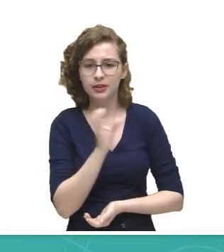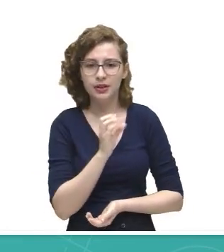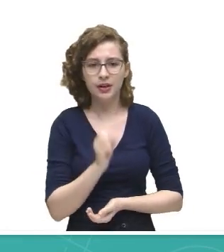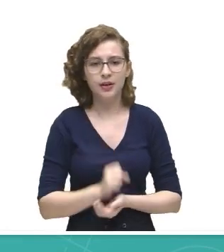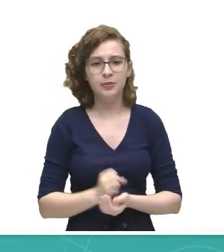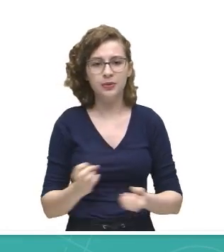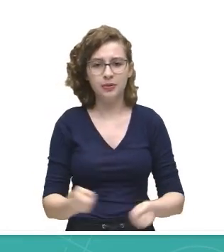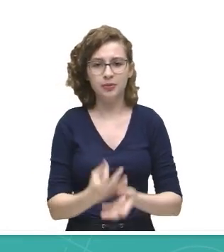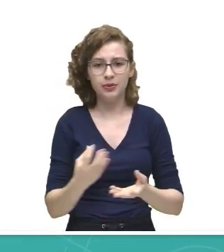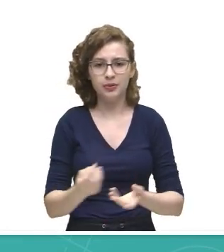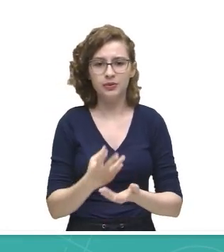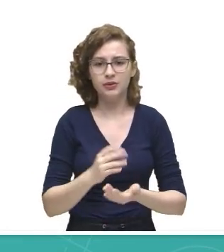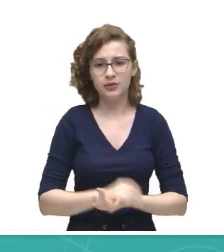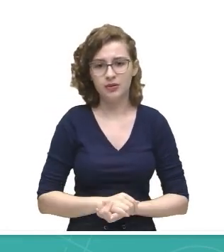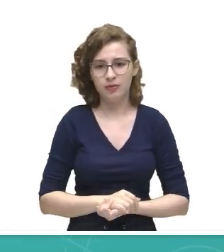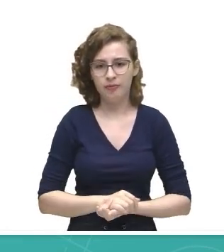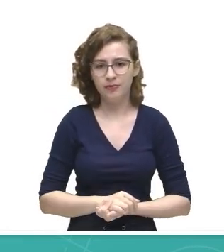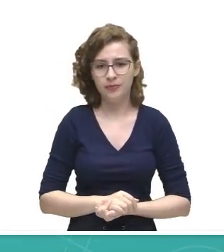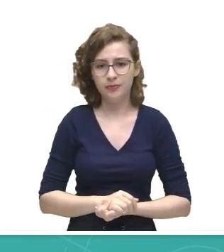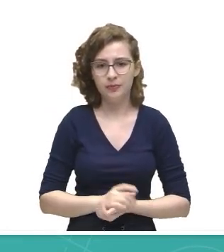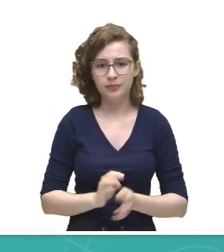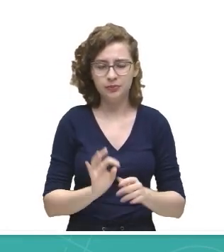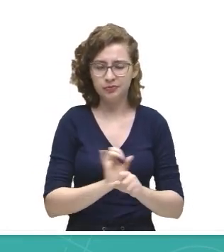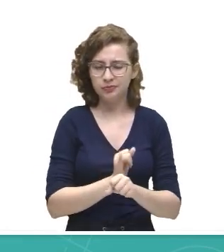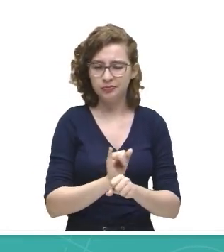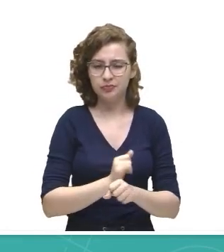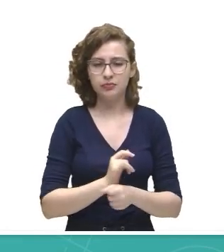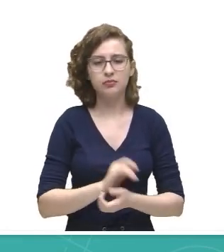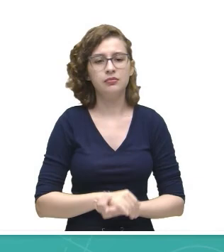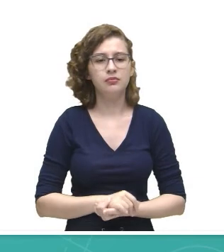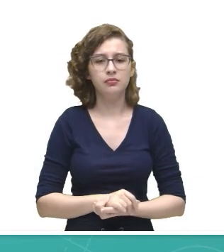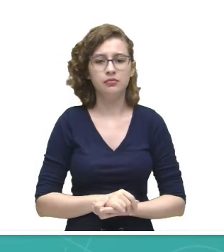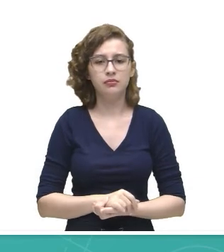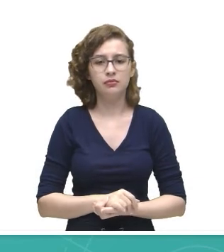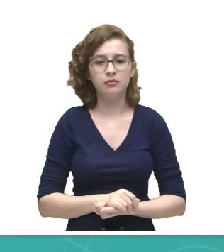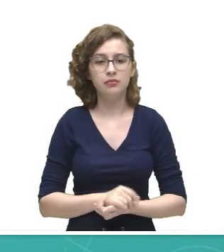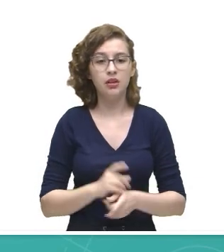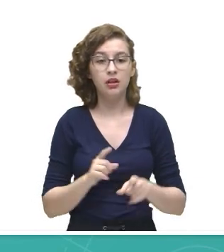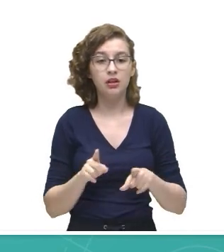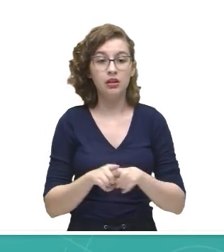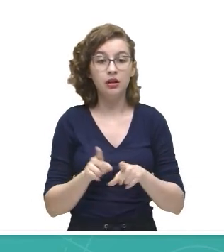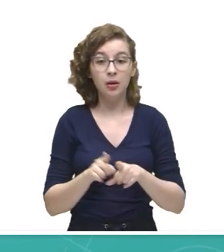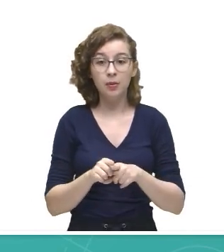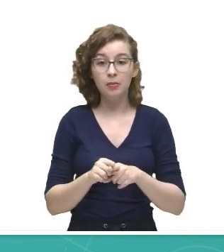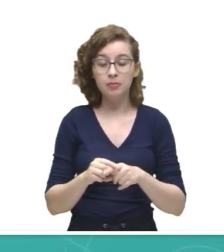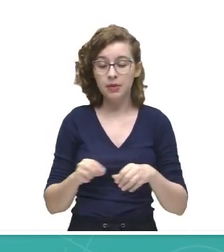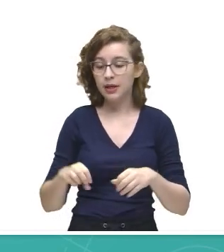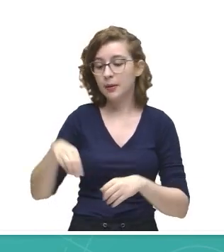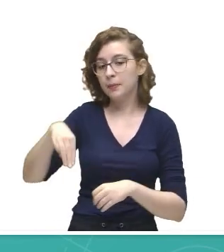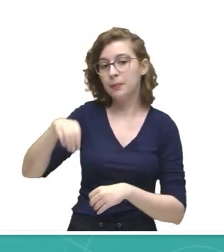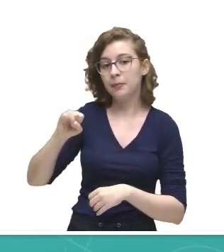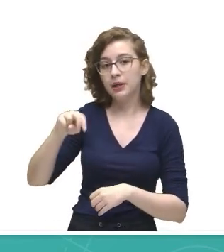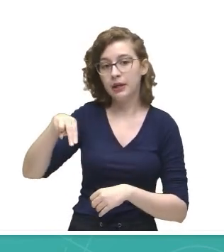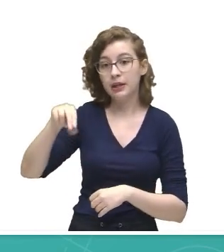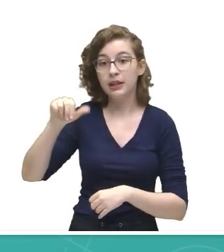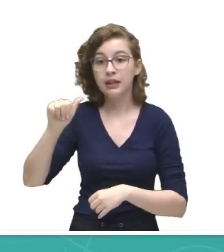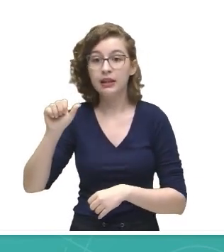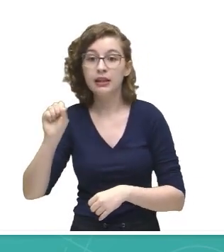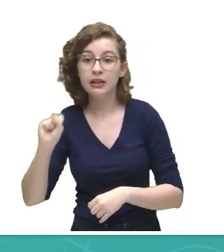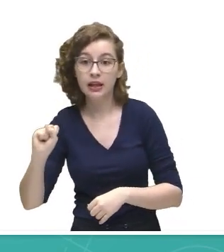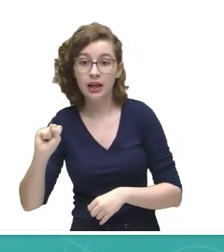essas inovações técnicas vão ajudar aí. E a existência de grandes minas de